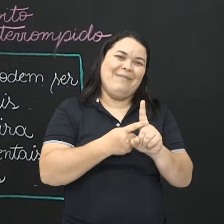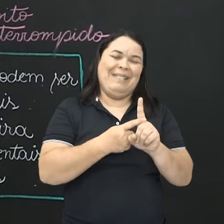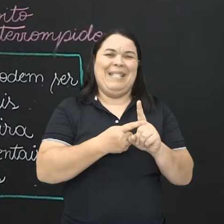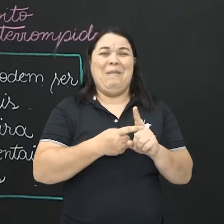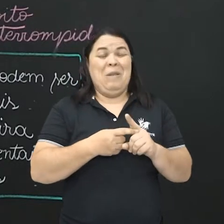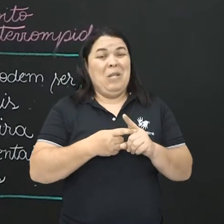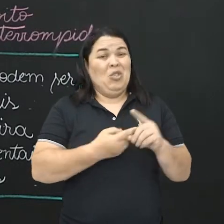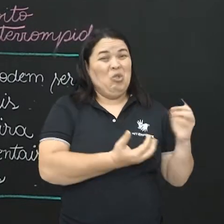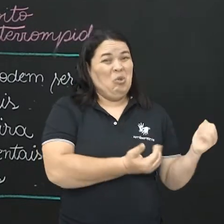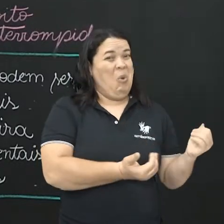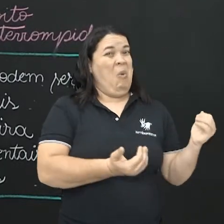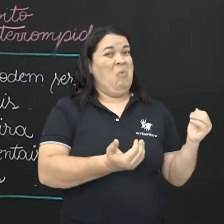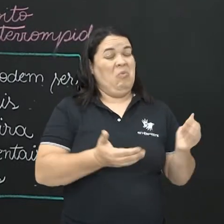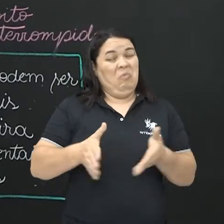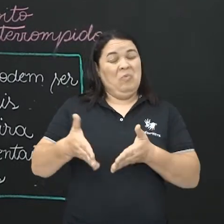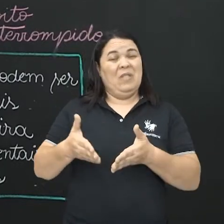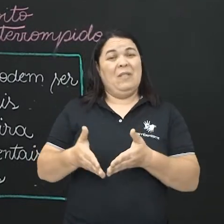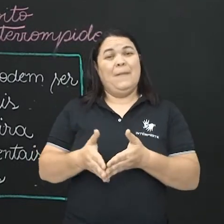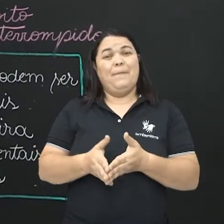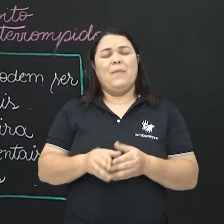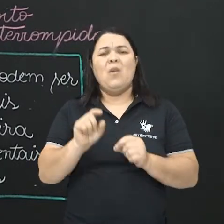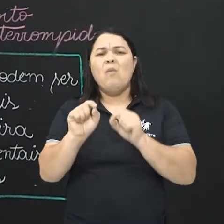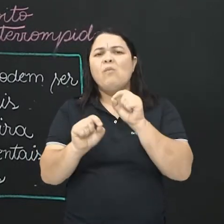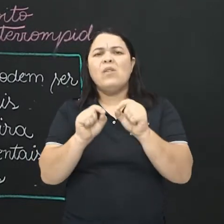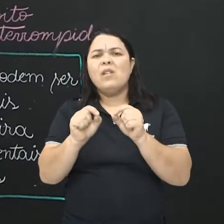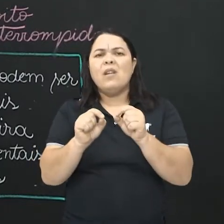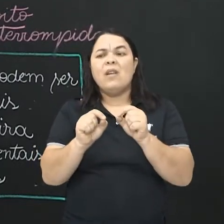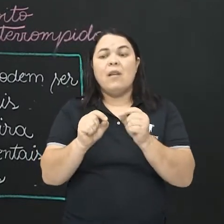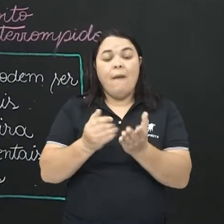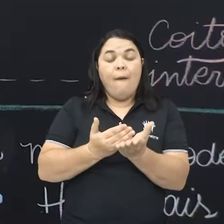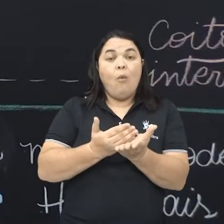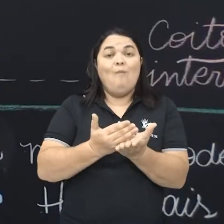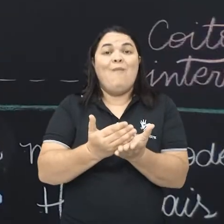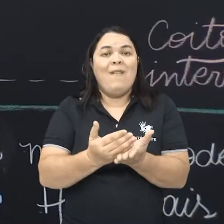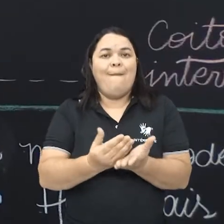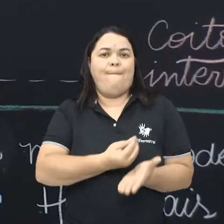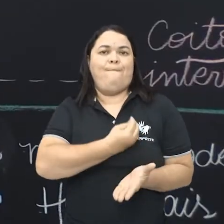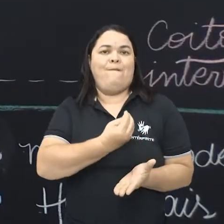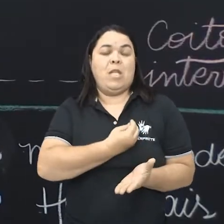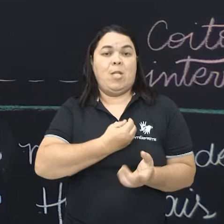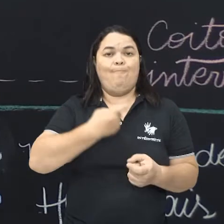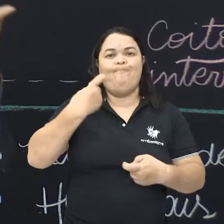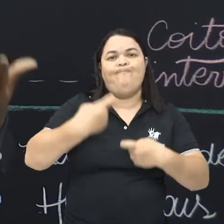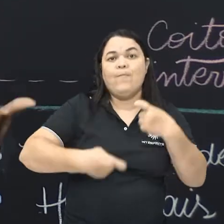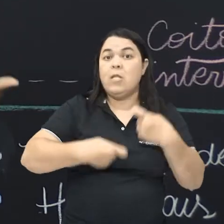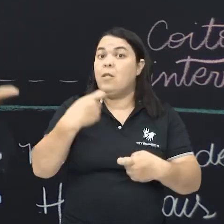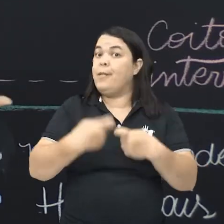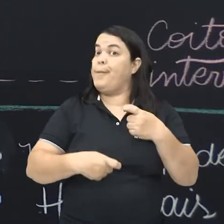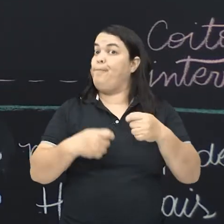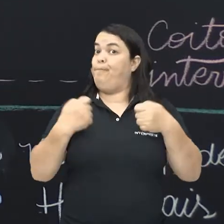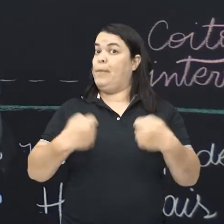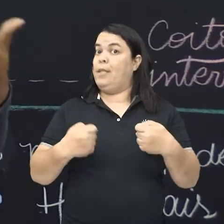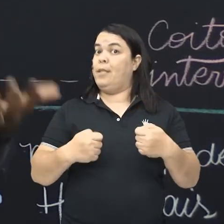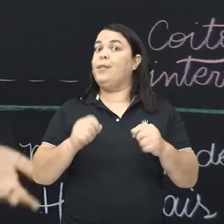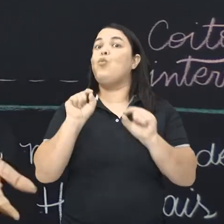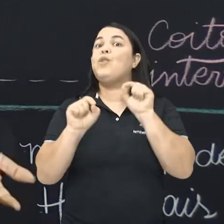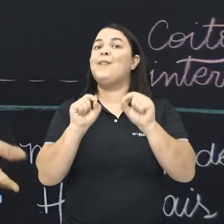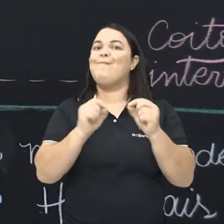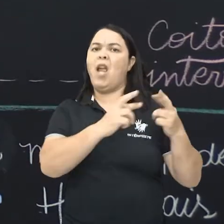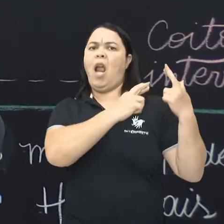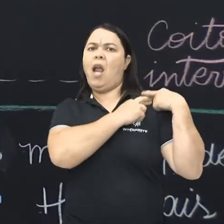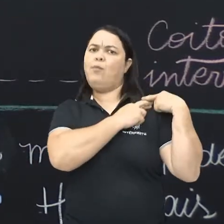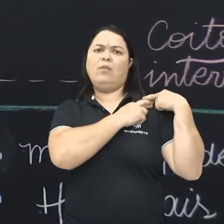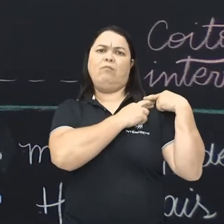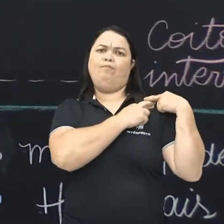Sem antes falar que estamos falando do início de uma vida sexual. E é necessária muita responsabilidade nessa escolha, desse